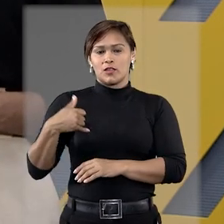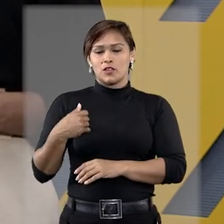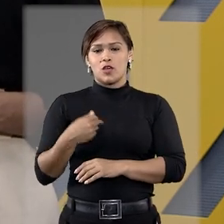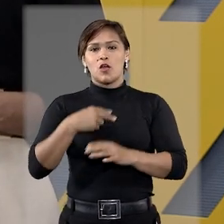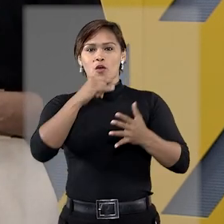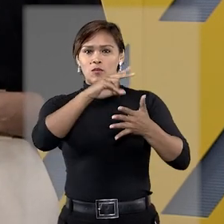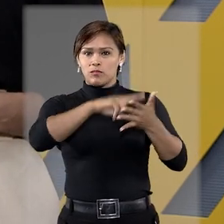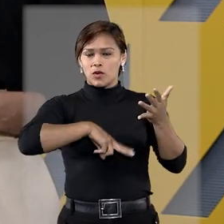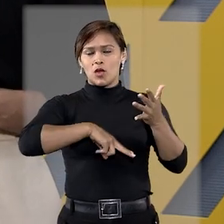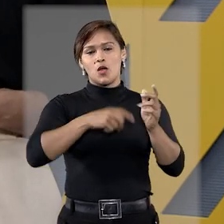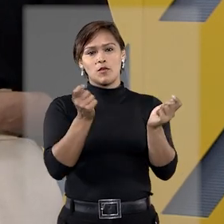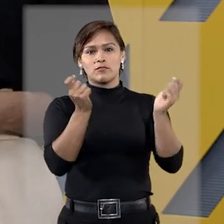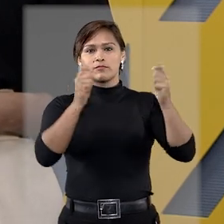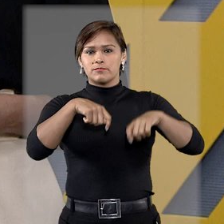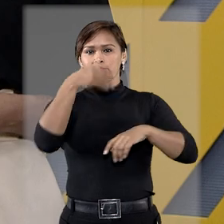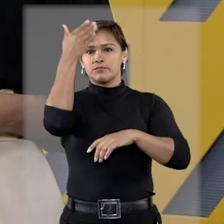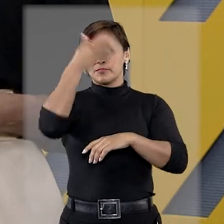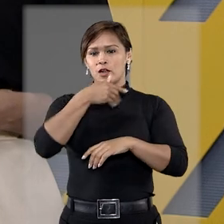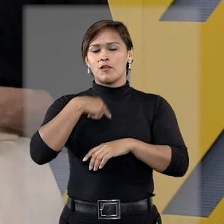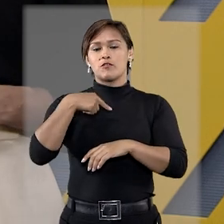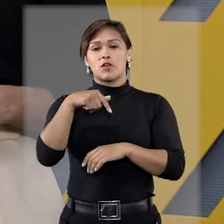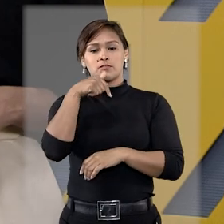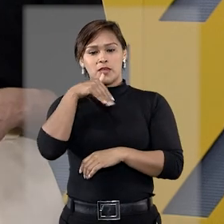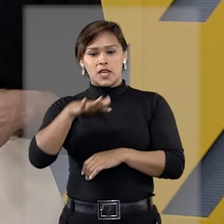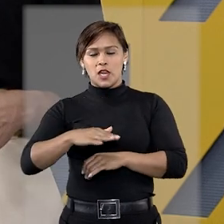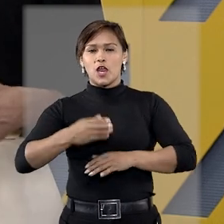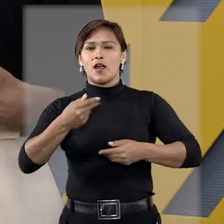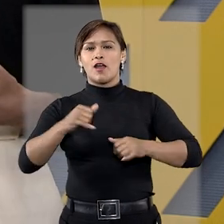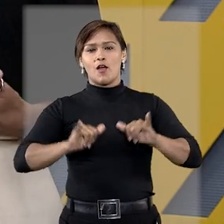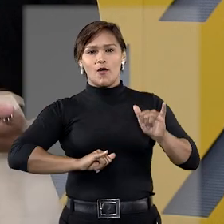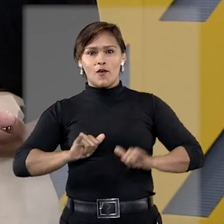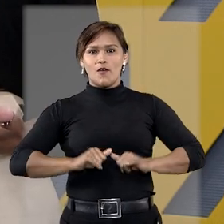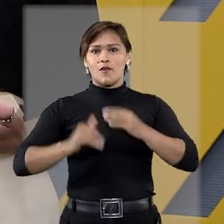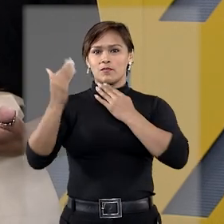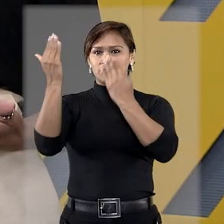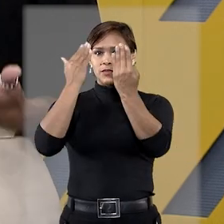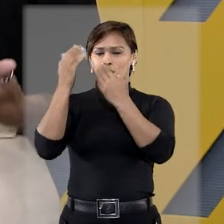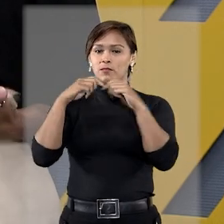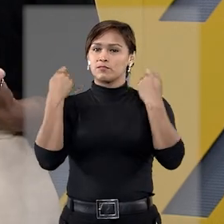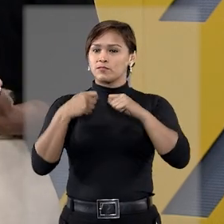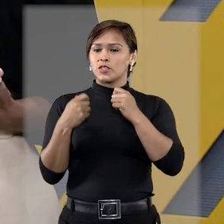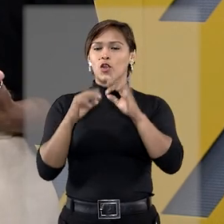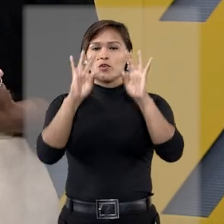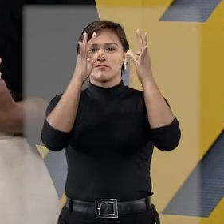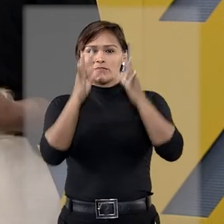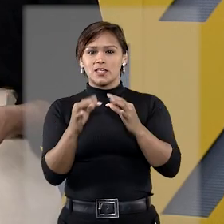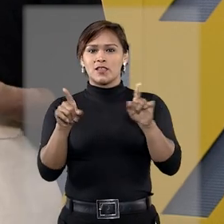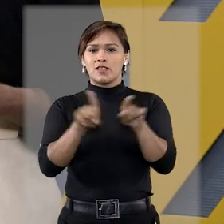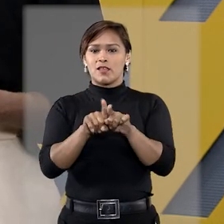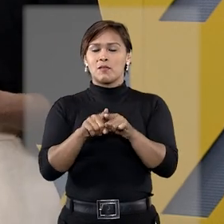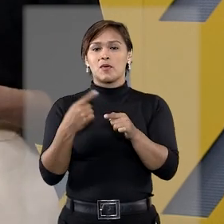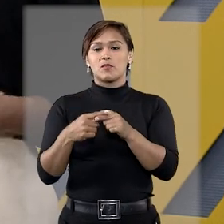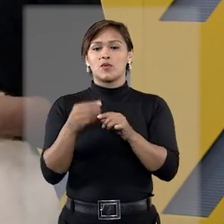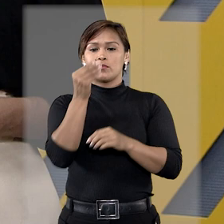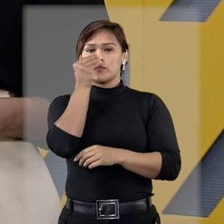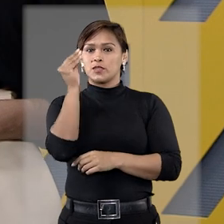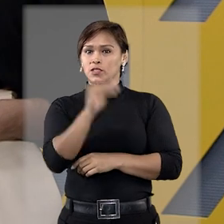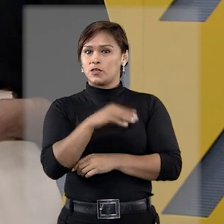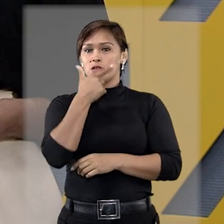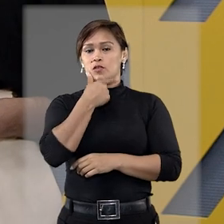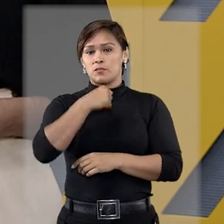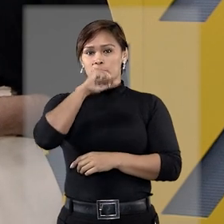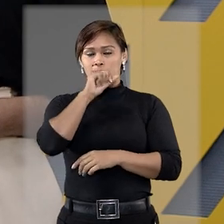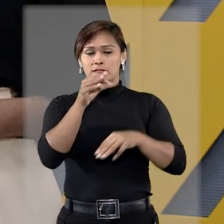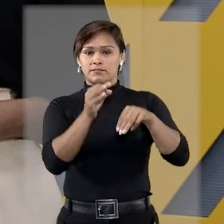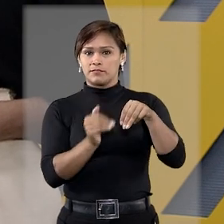Um laudo pericial comprovou que a menina sofreu graves consequências psicológicas e precisou de tratamento em razão do